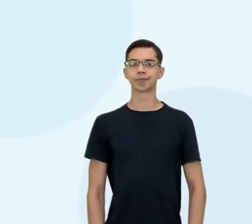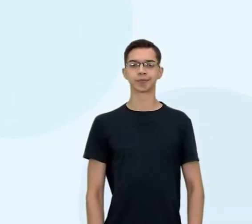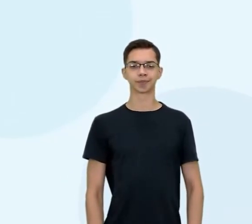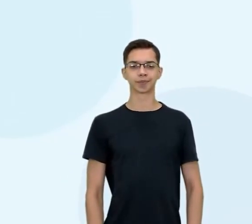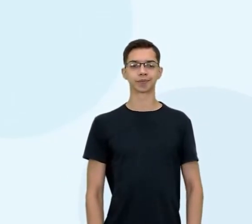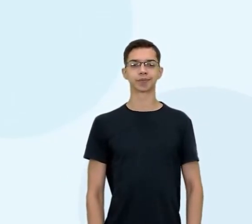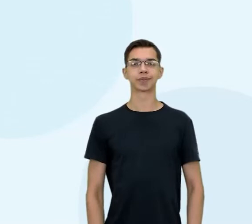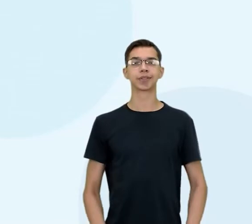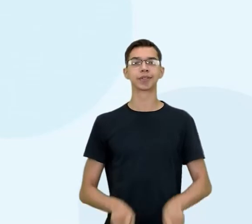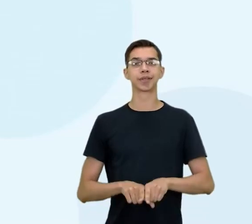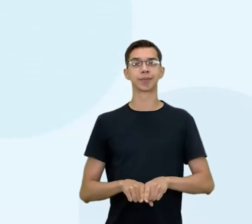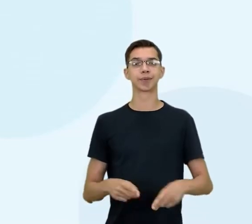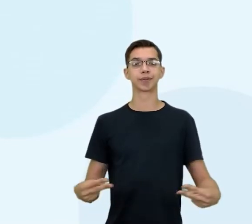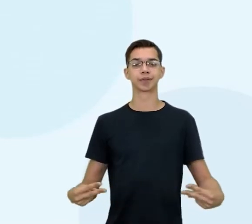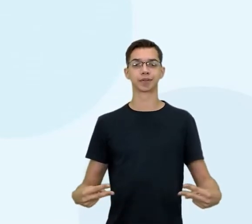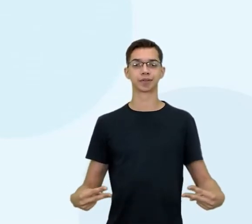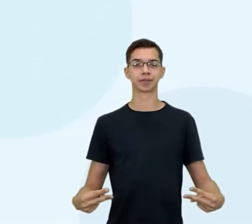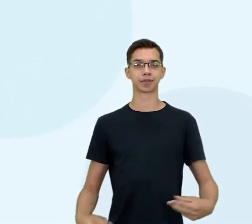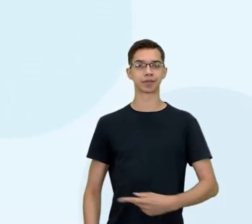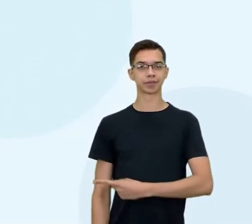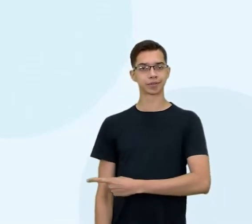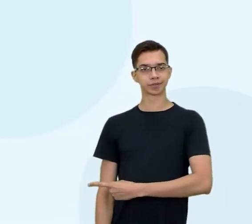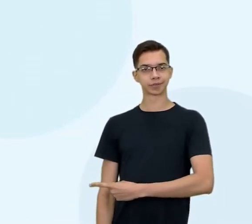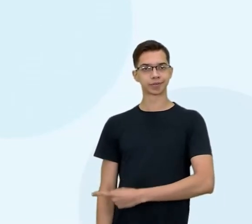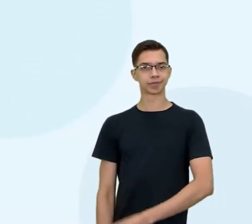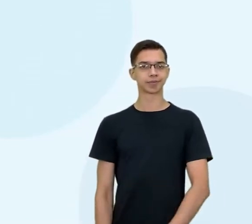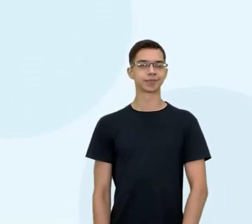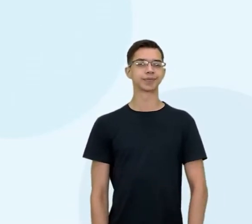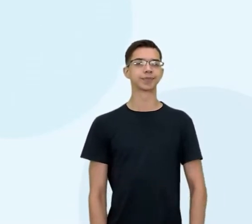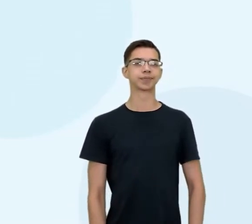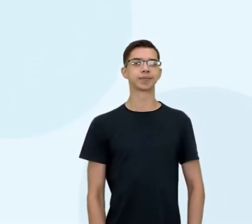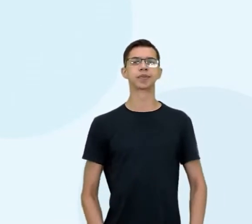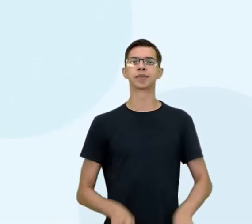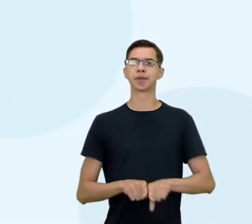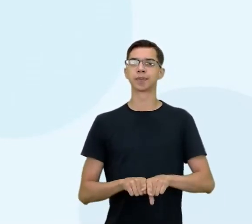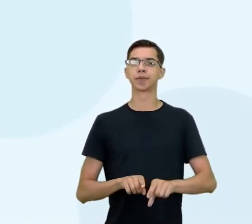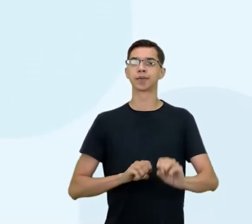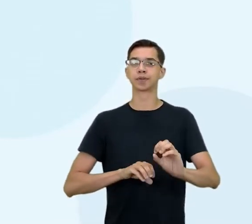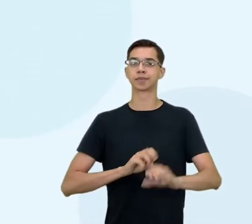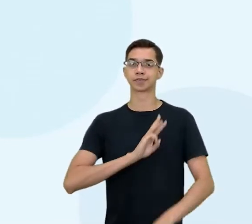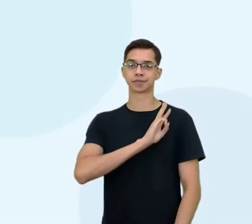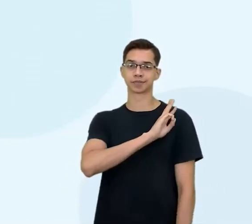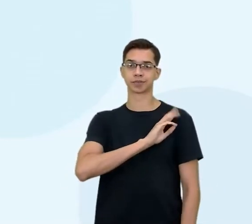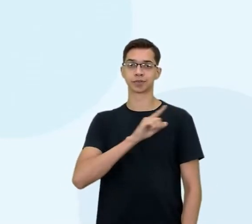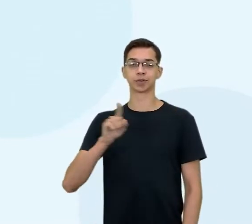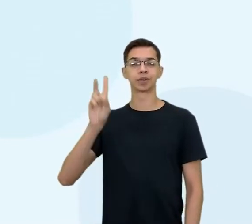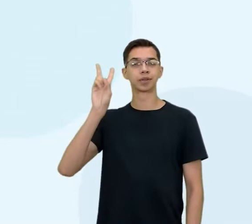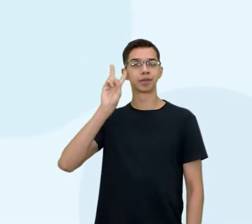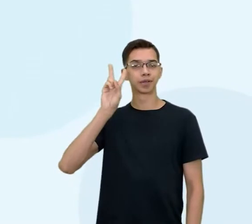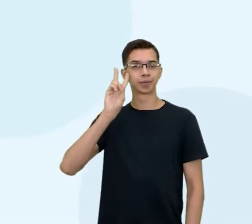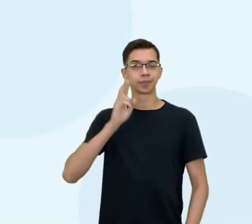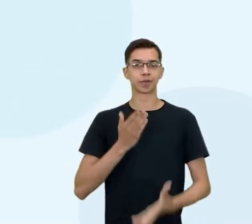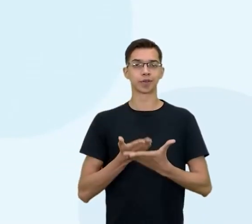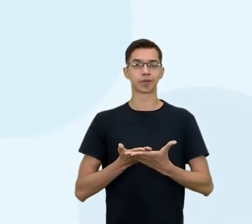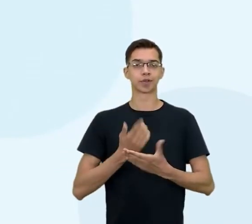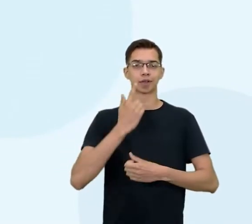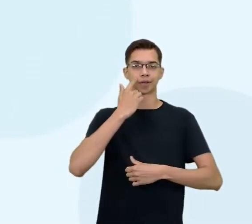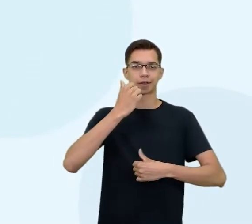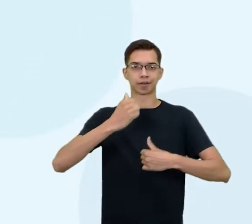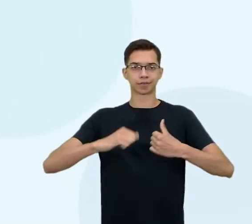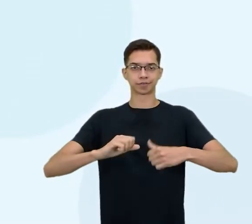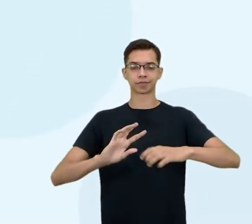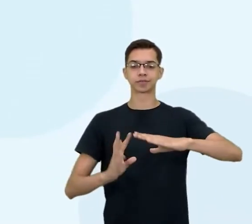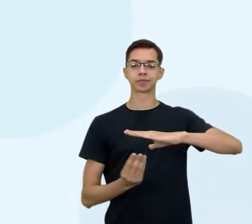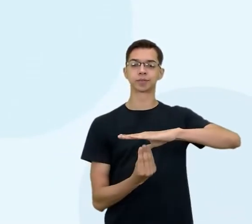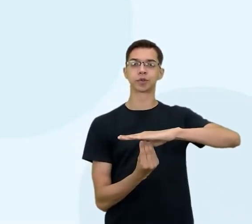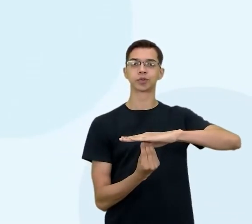Também tem outro que você coloca lá, ensino médio no finalzinho, mas lembrem de avaliar a nossa aula. Depois, se você está vendo pelo repositório também,